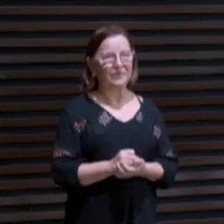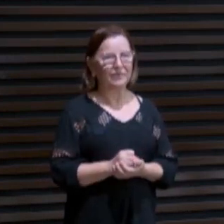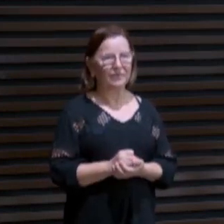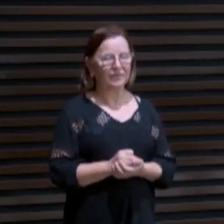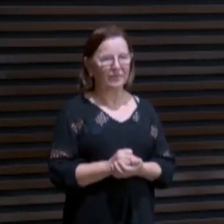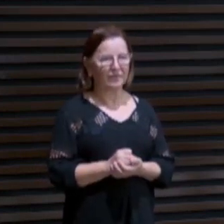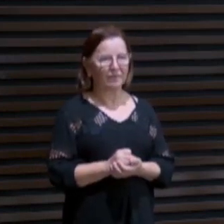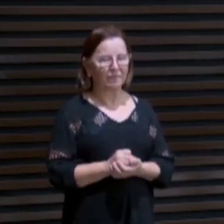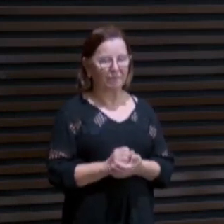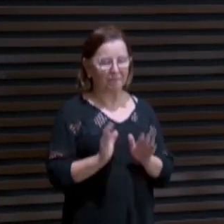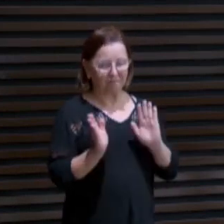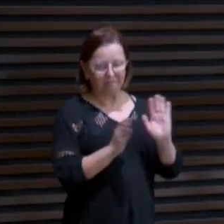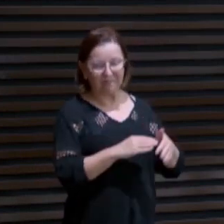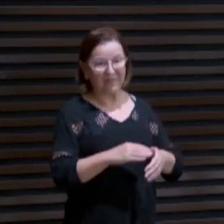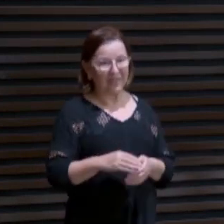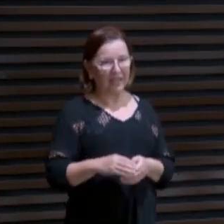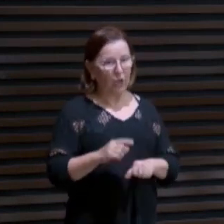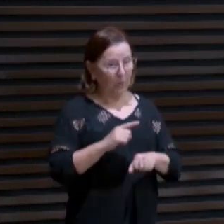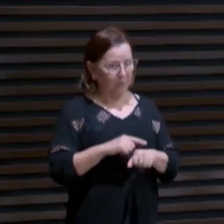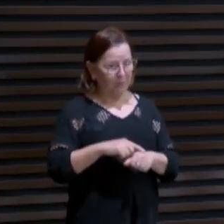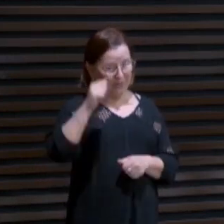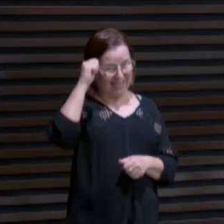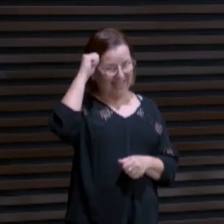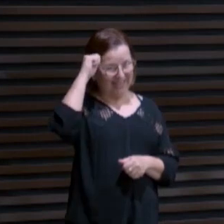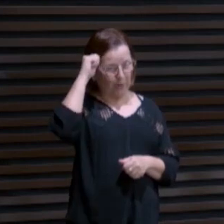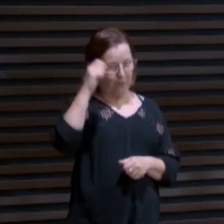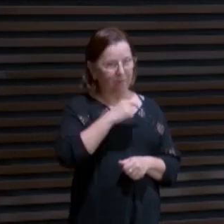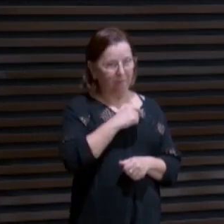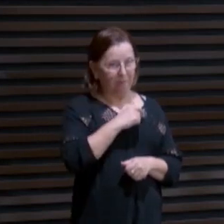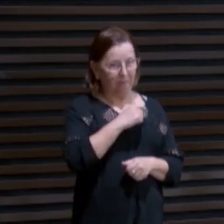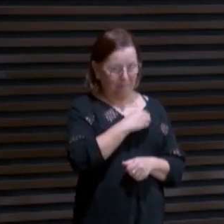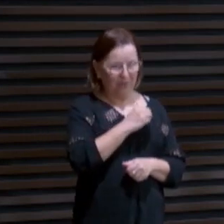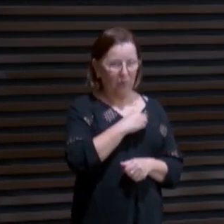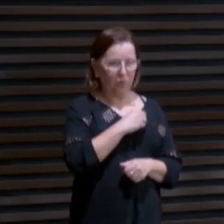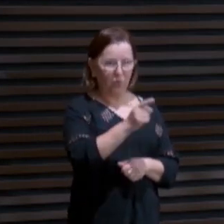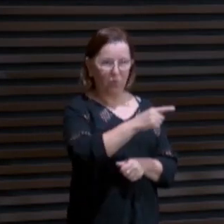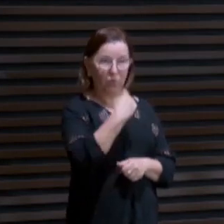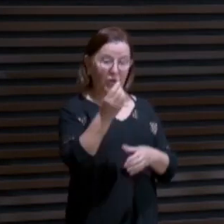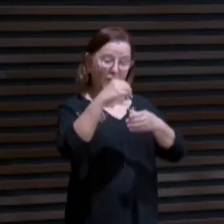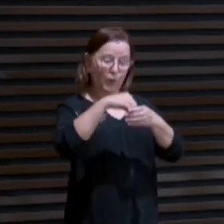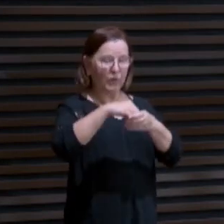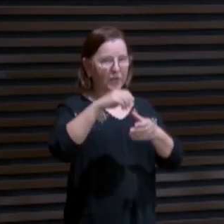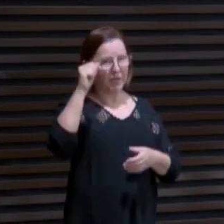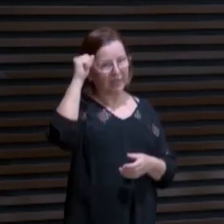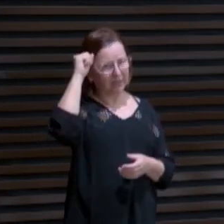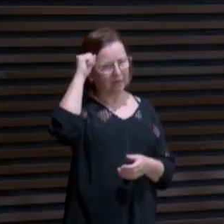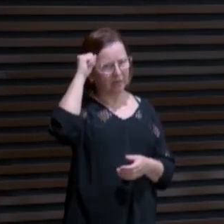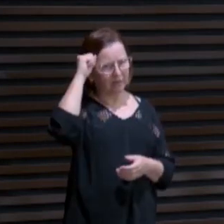Quando Adão pecou, nós estávamos nele. Como assim? Estávamos